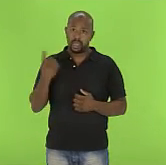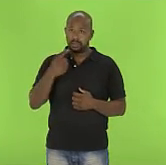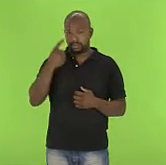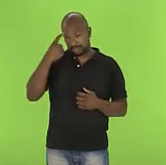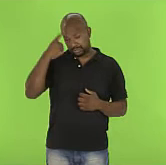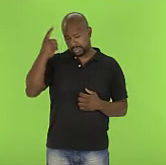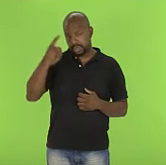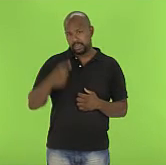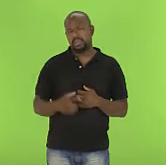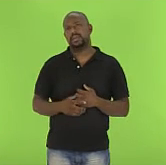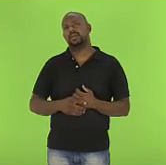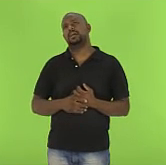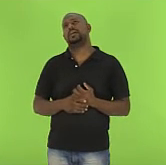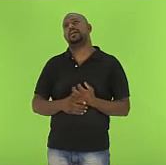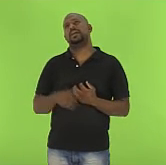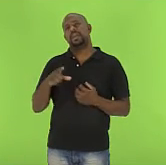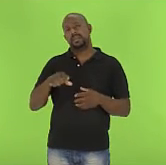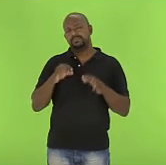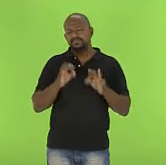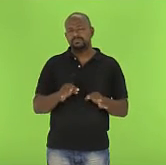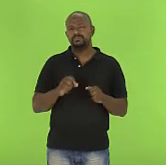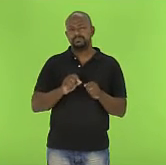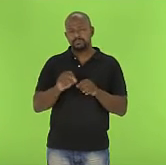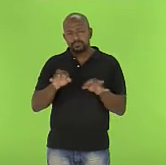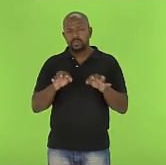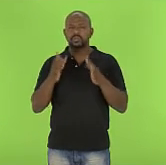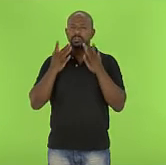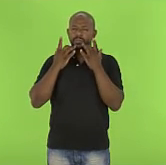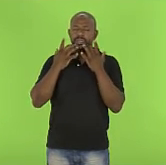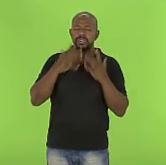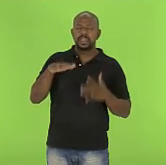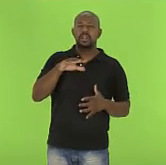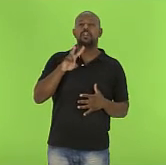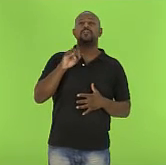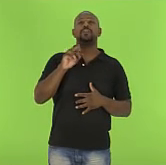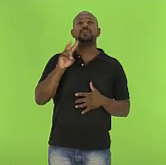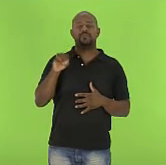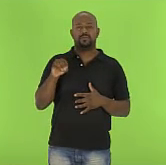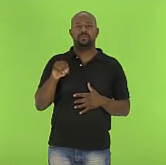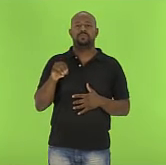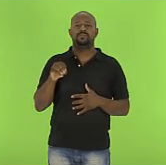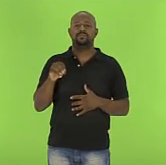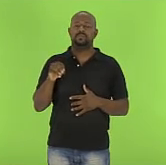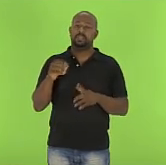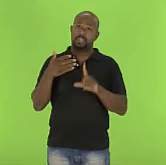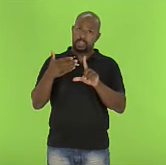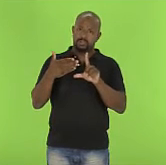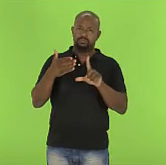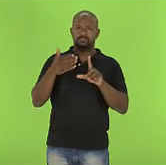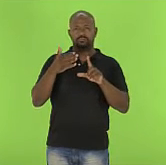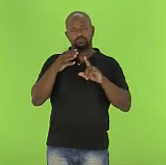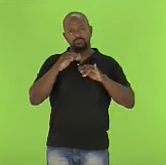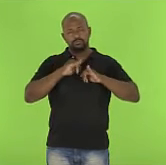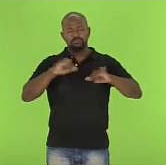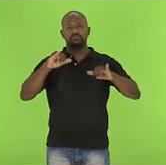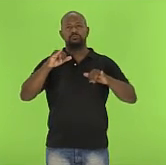E a nossa ideia é, de fato, fazer um espetáculo ao vivo,